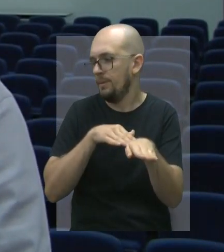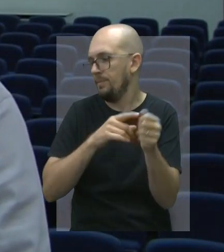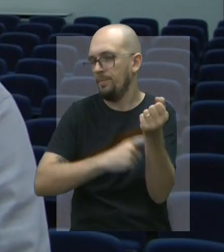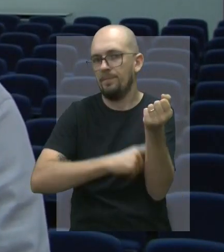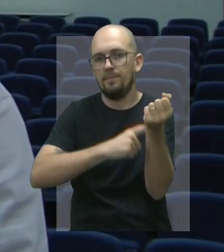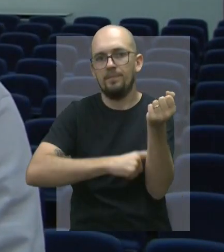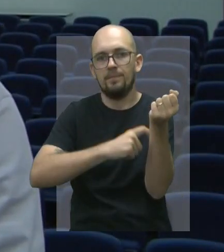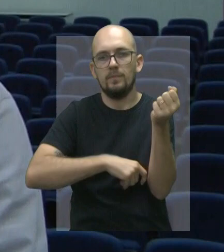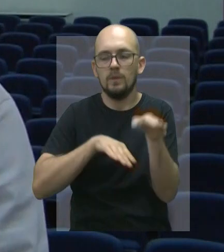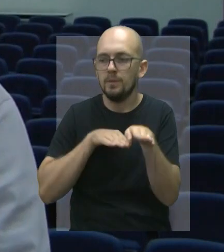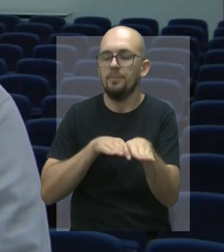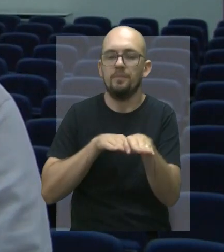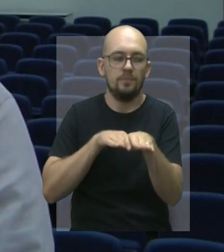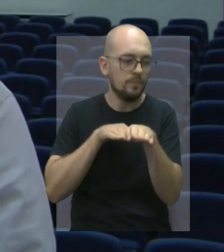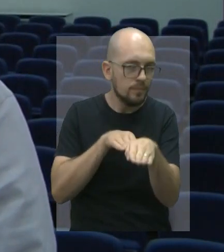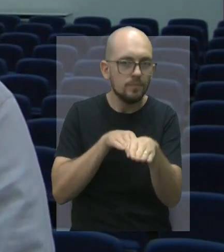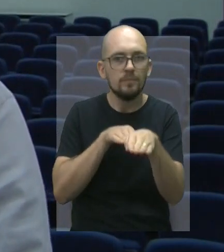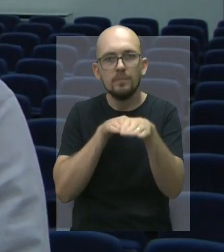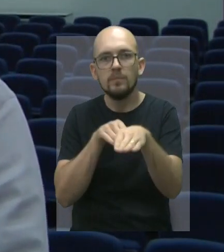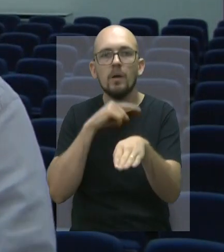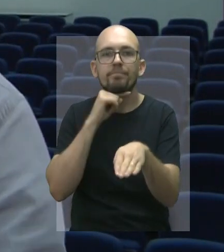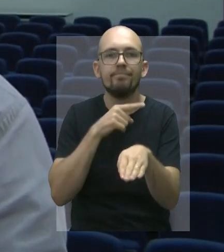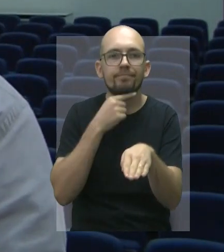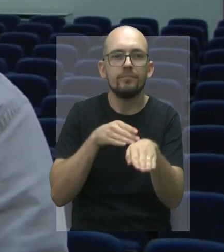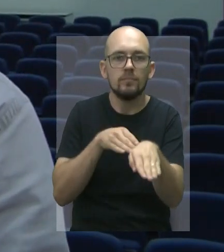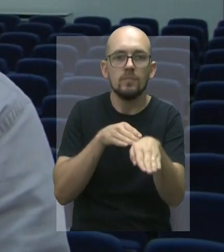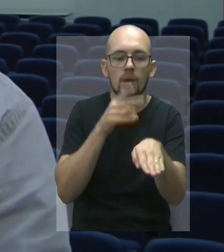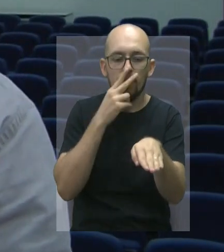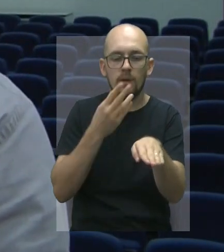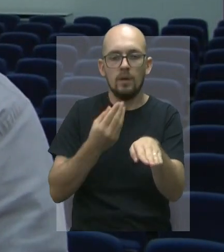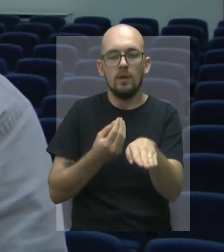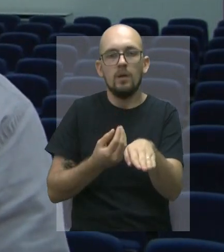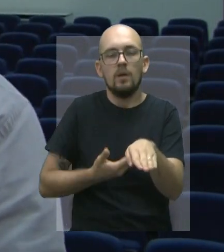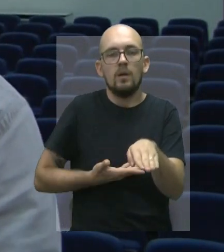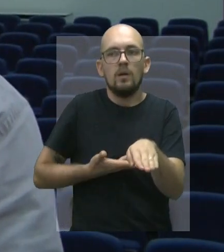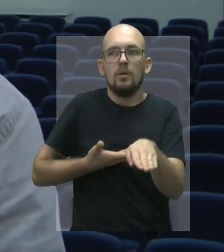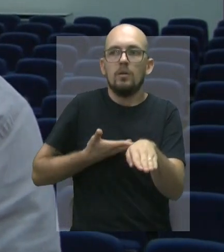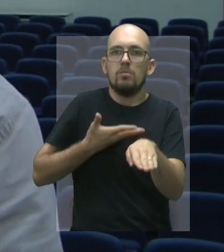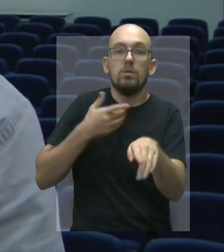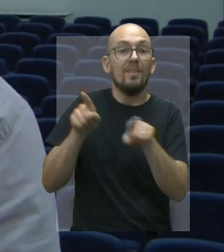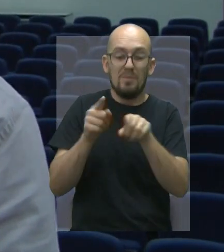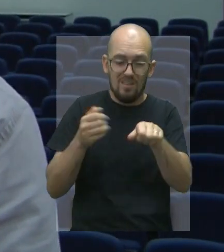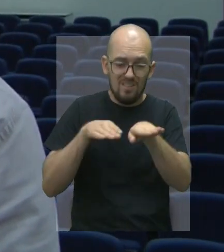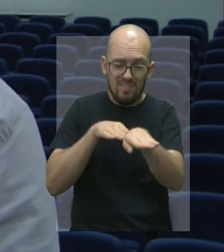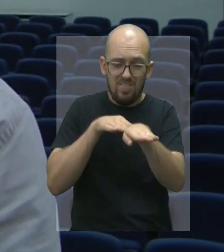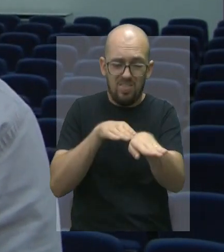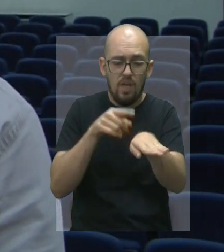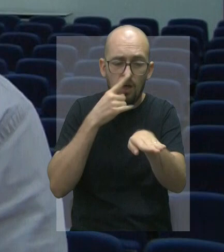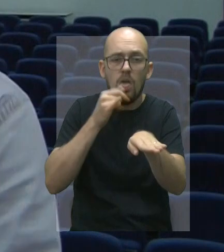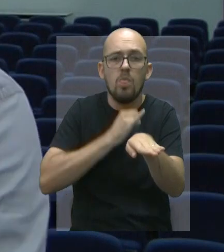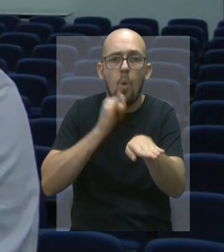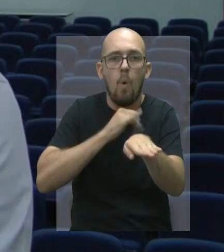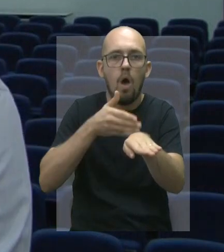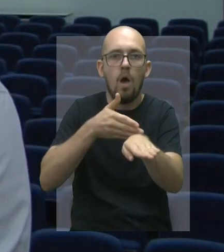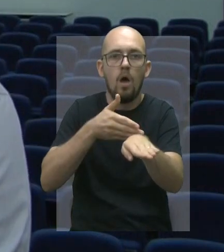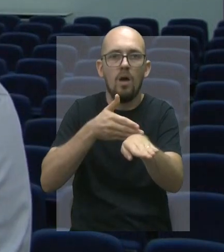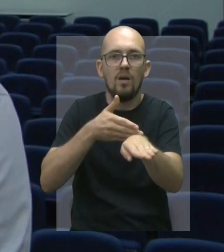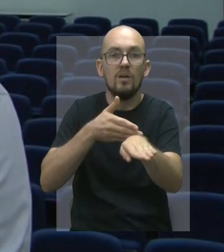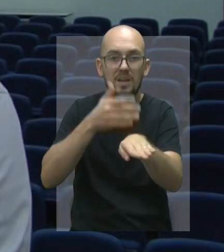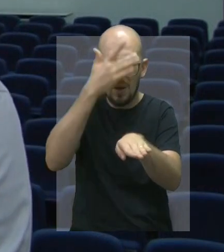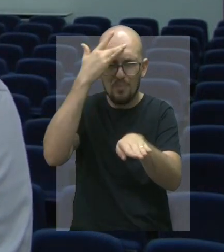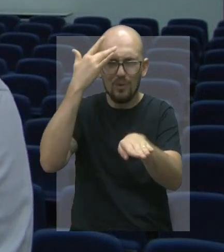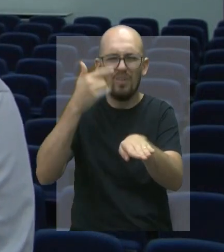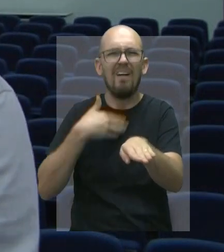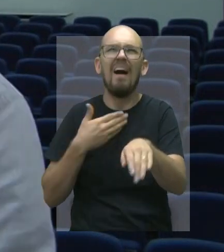muitas vezes, que o trânsito vai ficar parando, e você vai levar um tráfego para dentro do centro da cidade que vai afastar